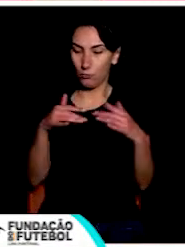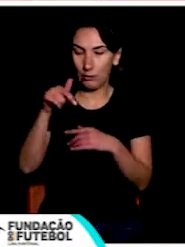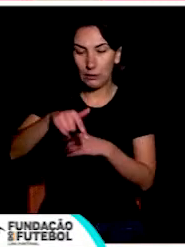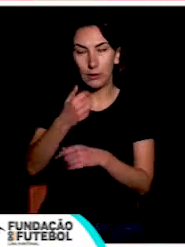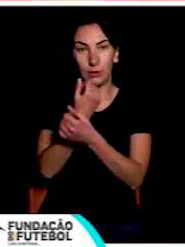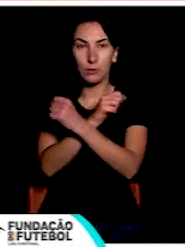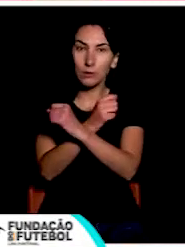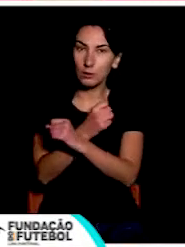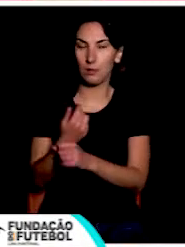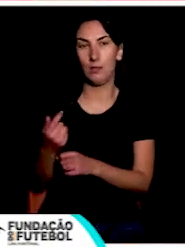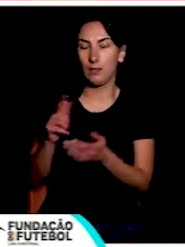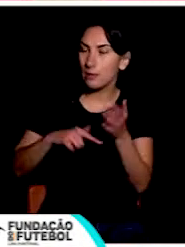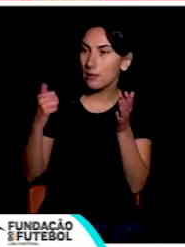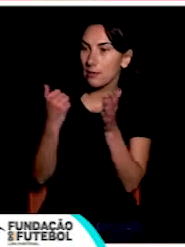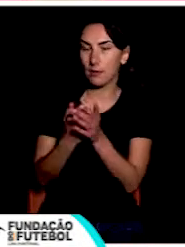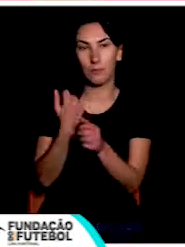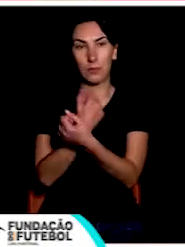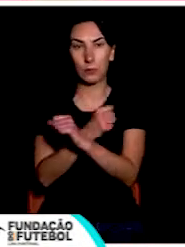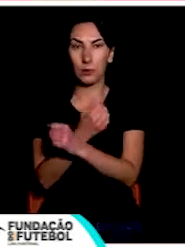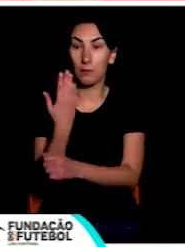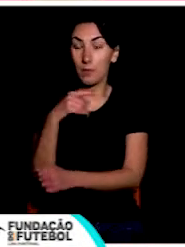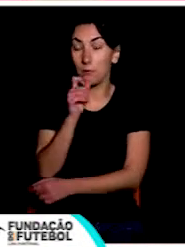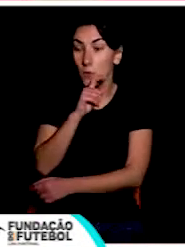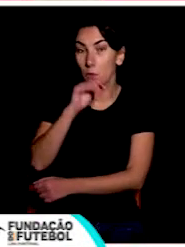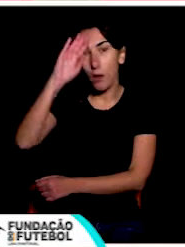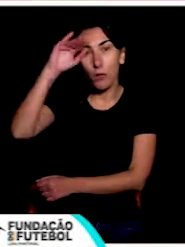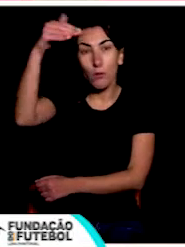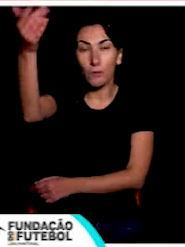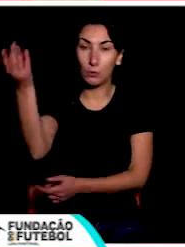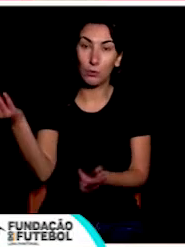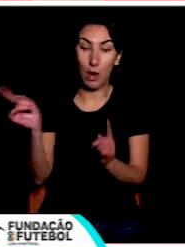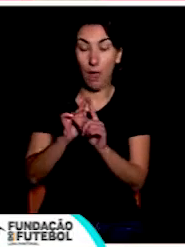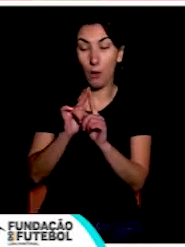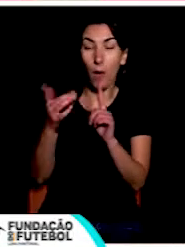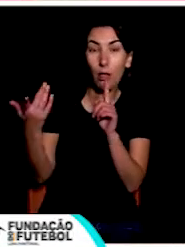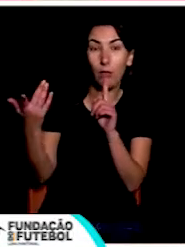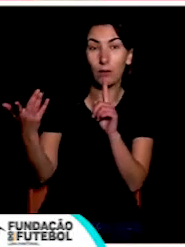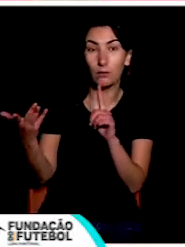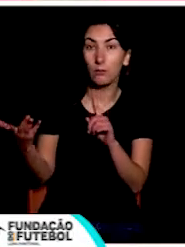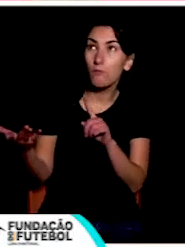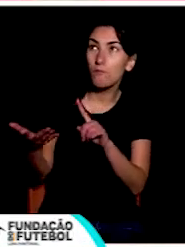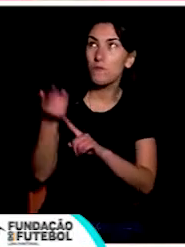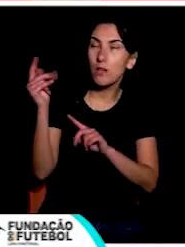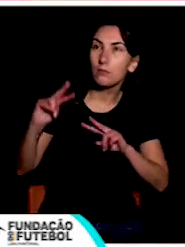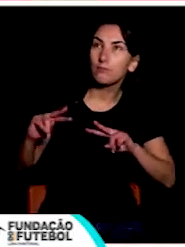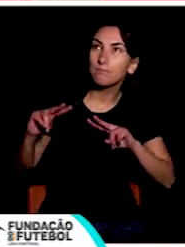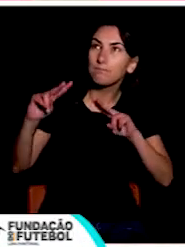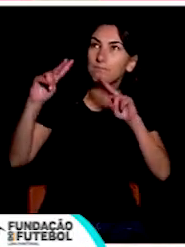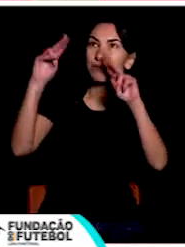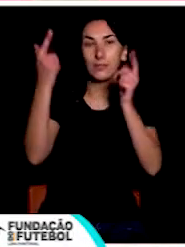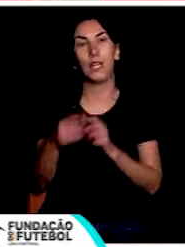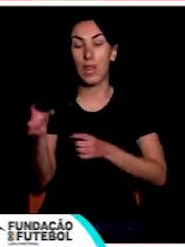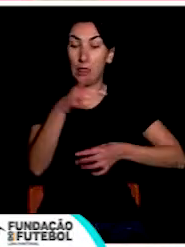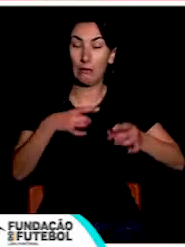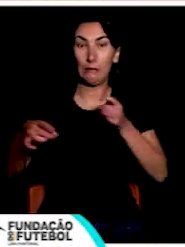no Leixões, jogar sempre no Leixões é a minha ambição, mas possivelmente e futuramente é alcançar os maiores